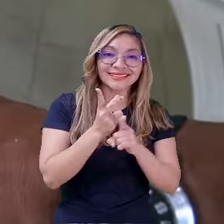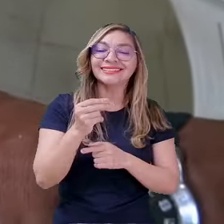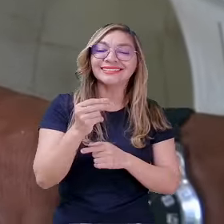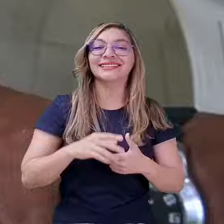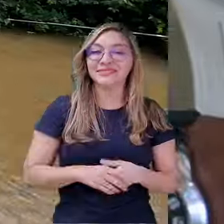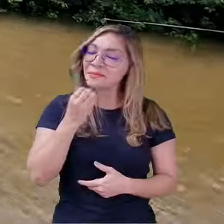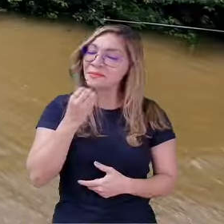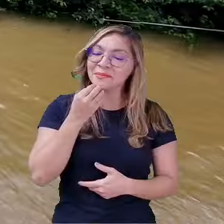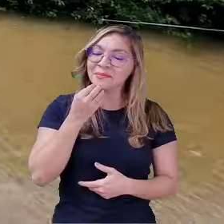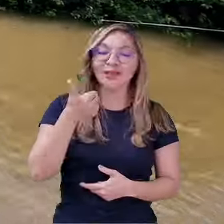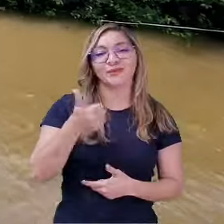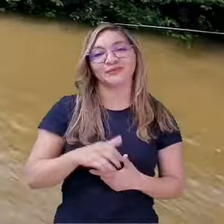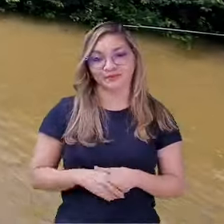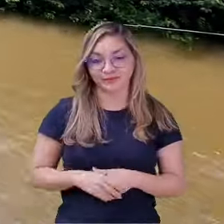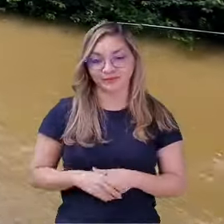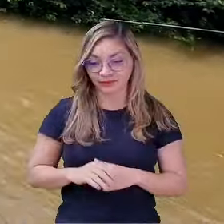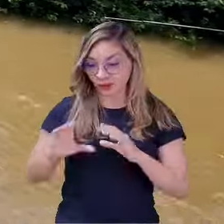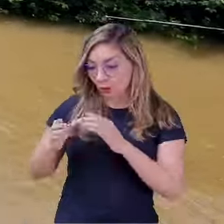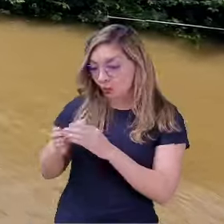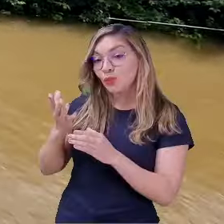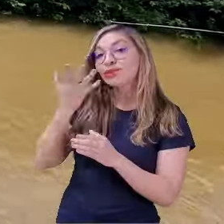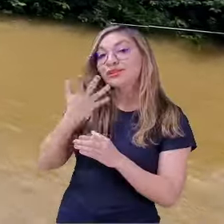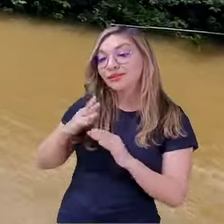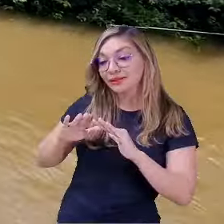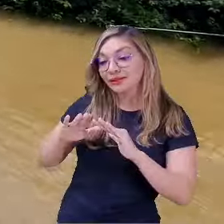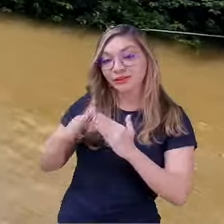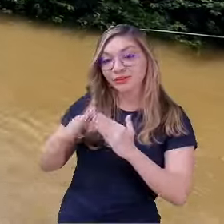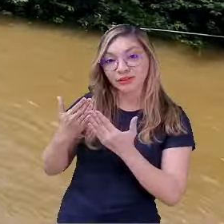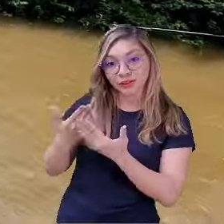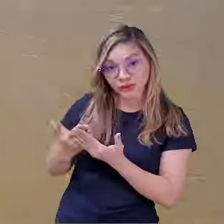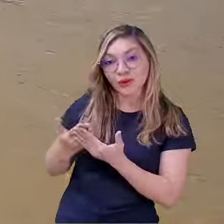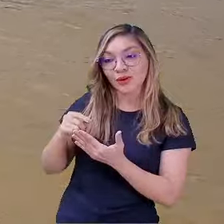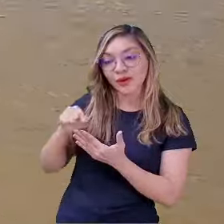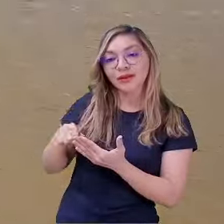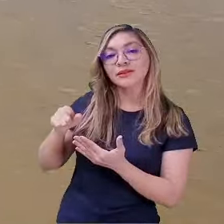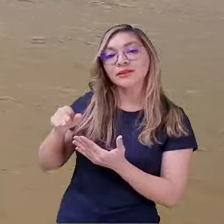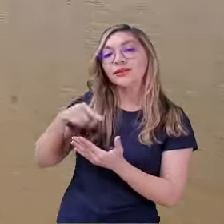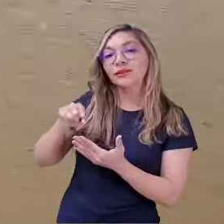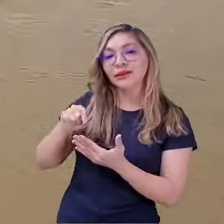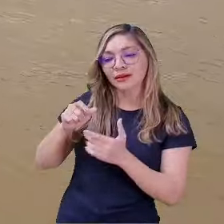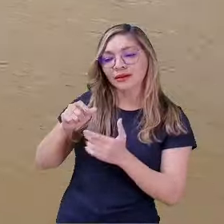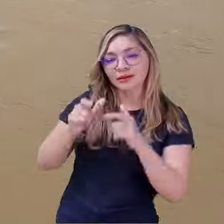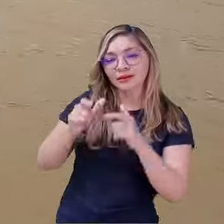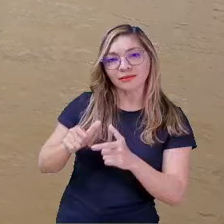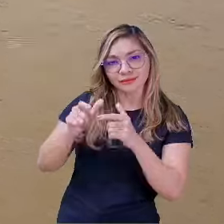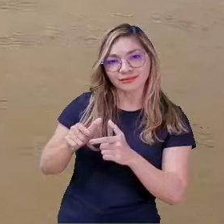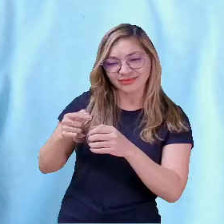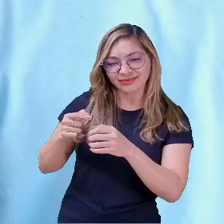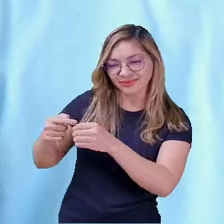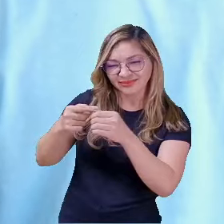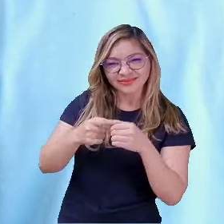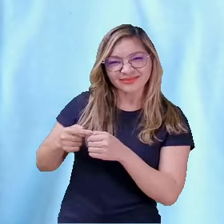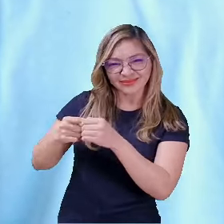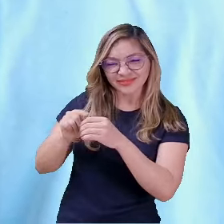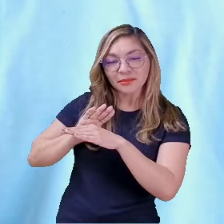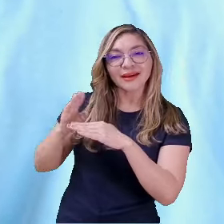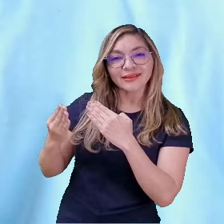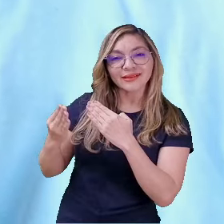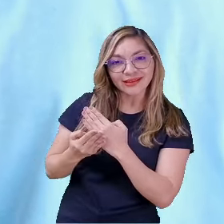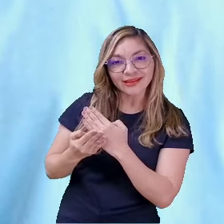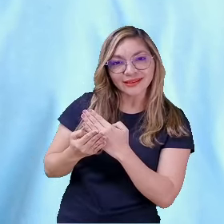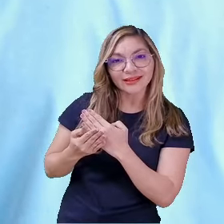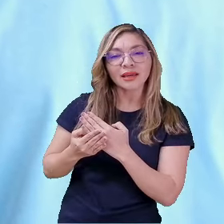ainda. Um grupo de crianças da Escola Estadual Glicério de Souza Figueiredo, localizado na Ponta do Curuá, Bailique, reivindicou